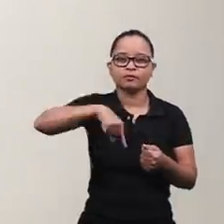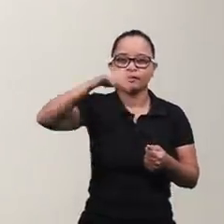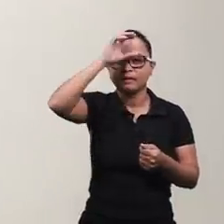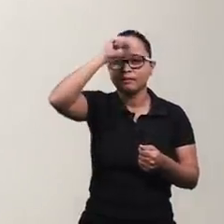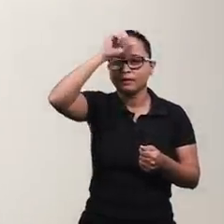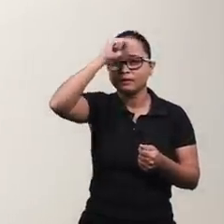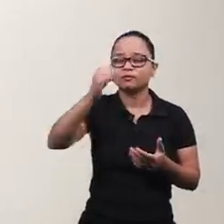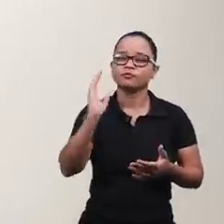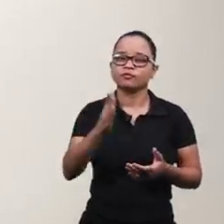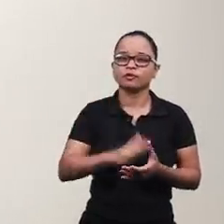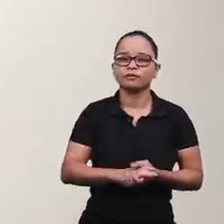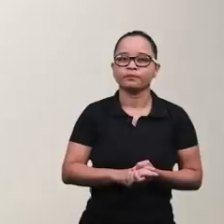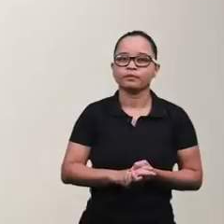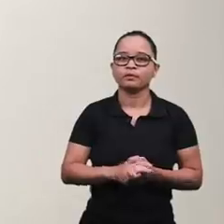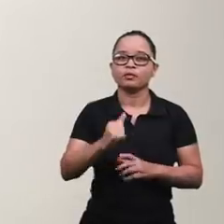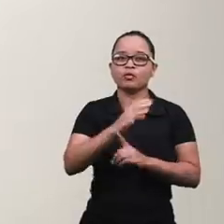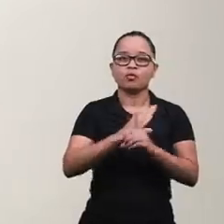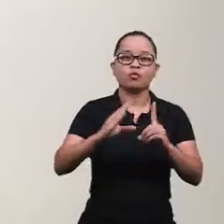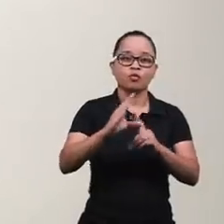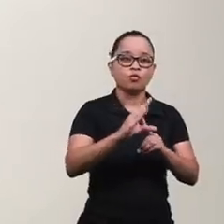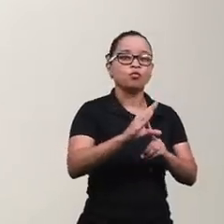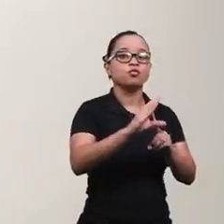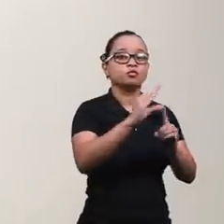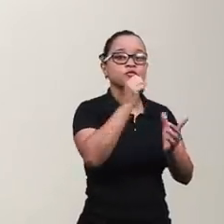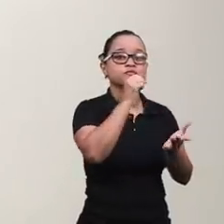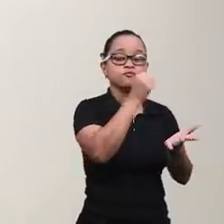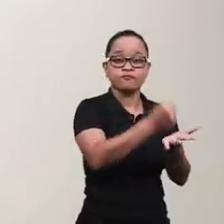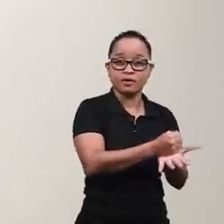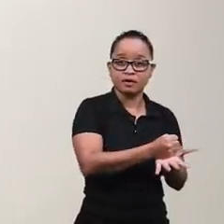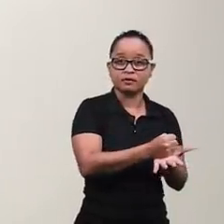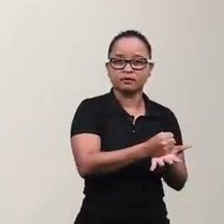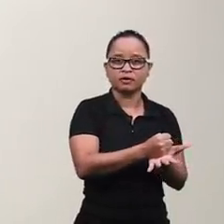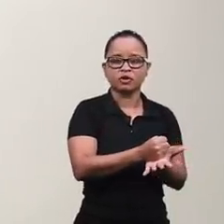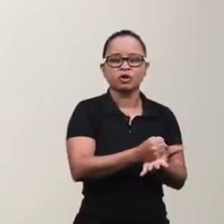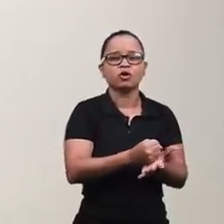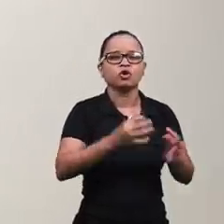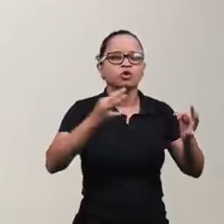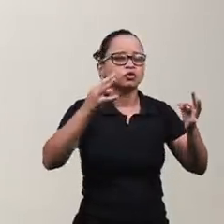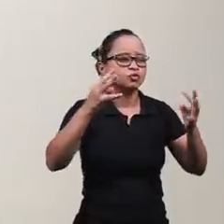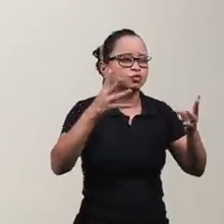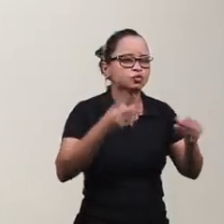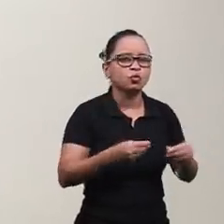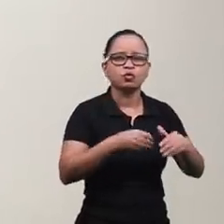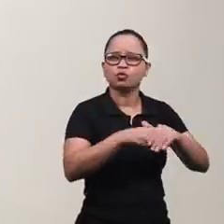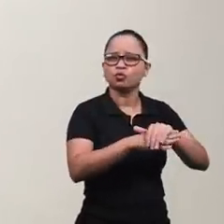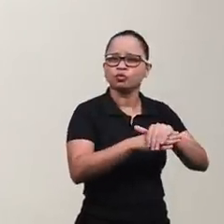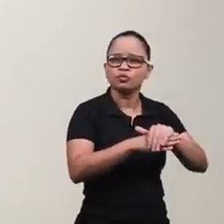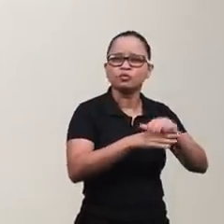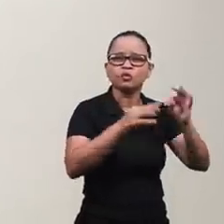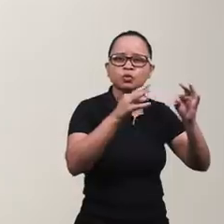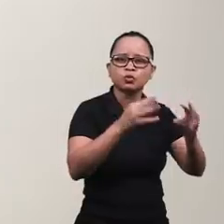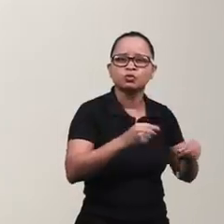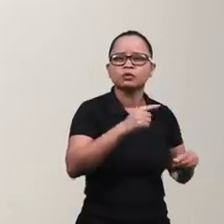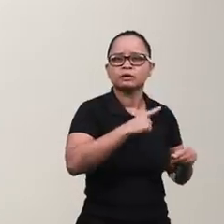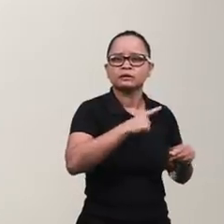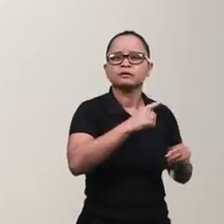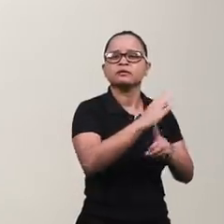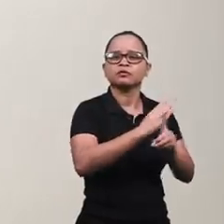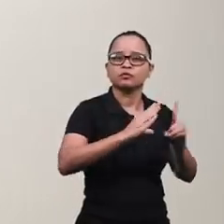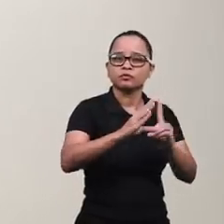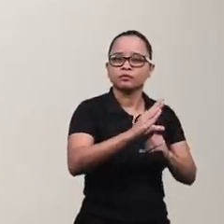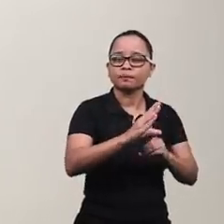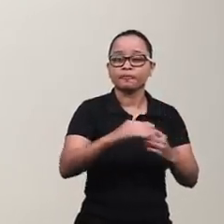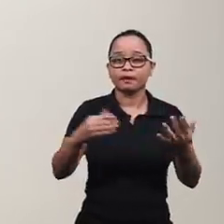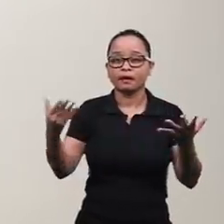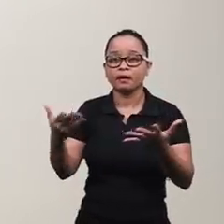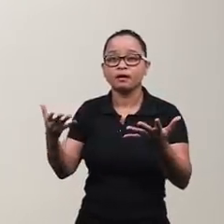tudo que nós temos apreendido no que é o culto do velho testamento e toda a liturgia do culto que tudo isso